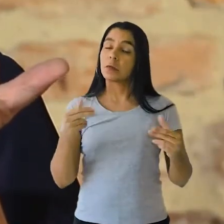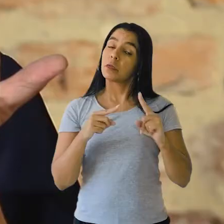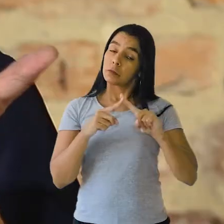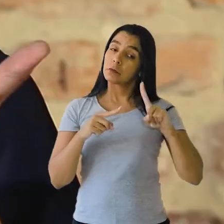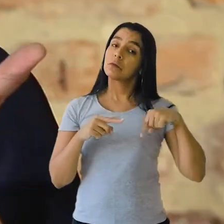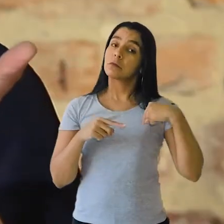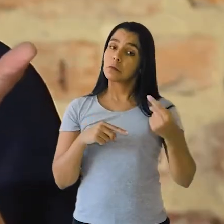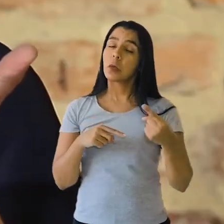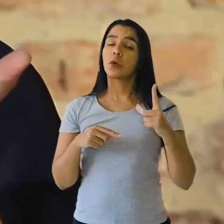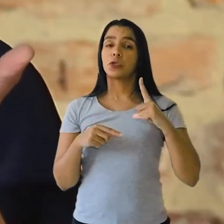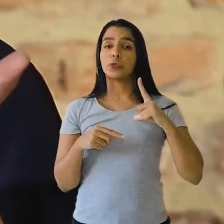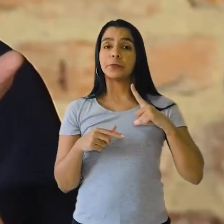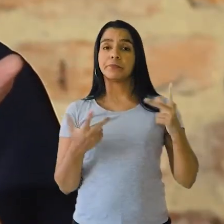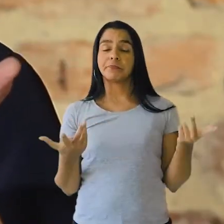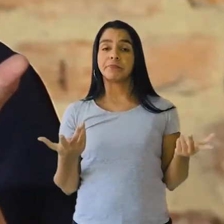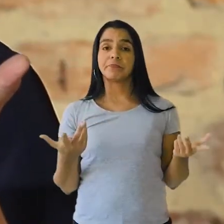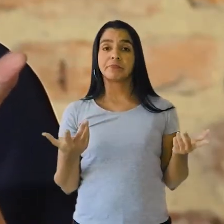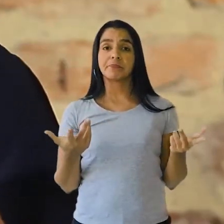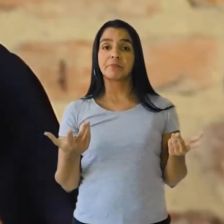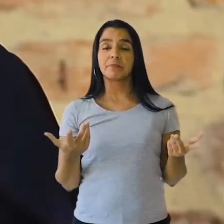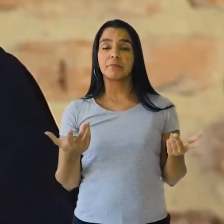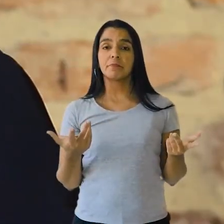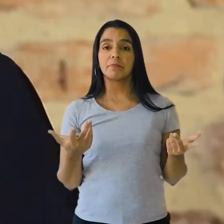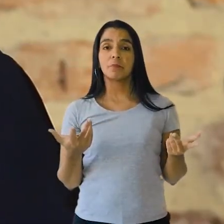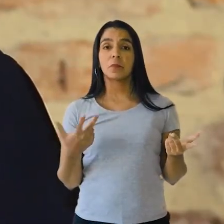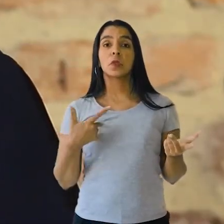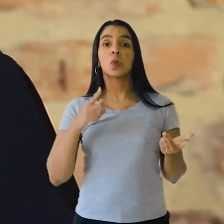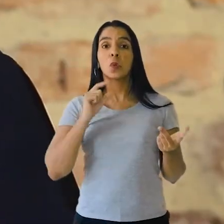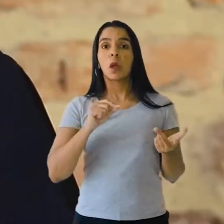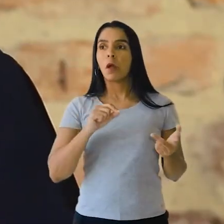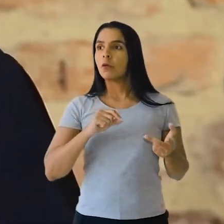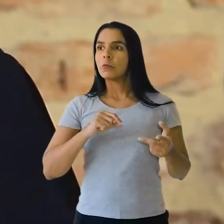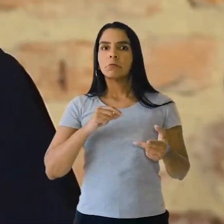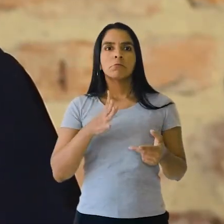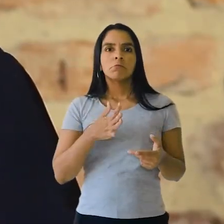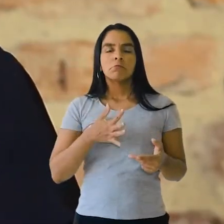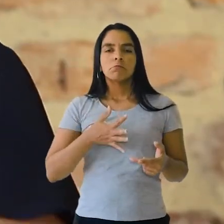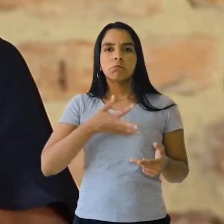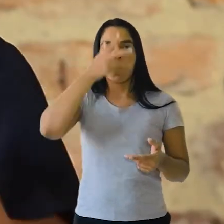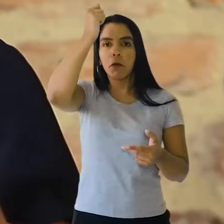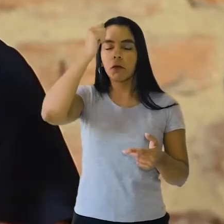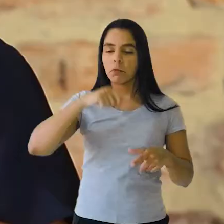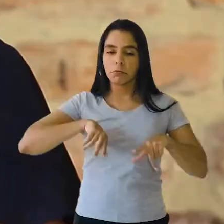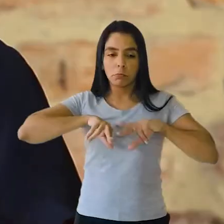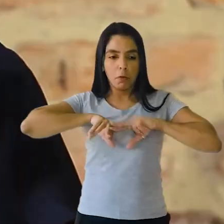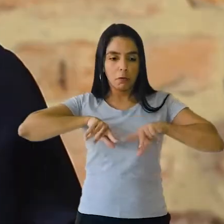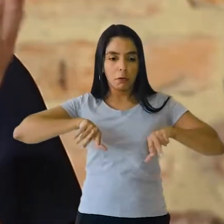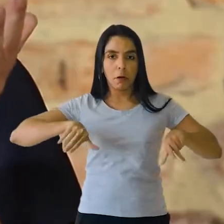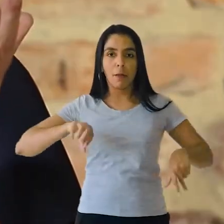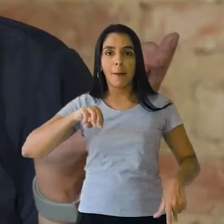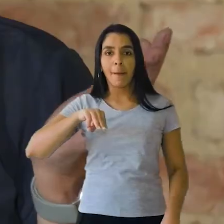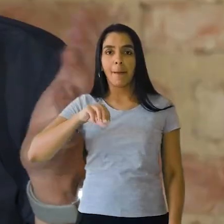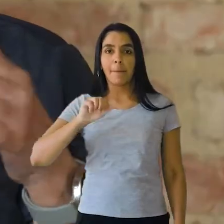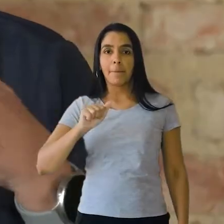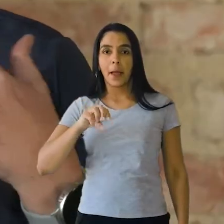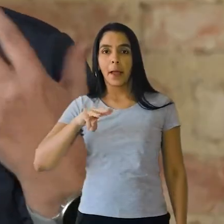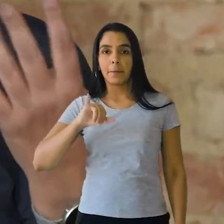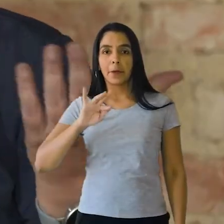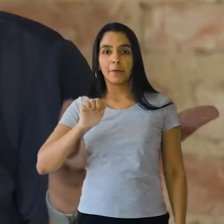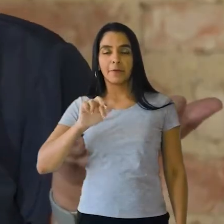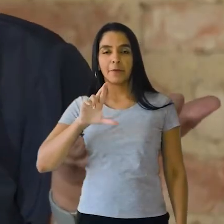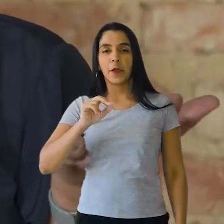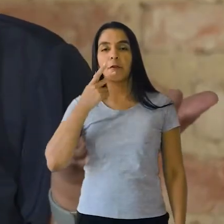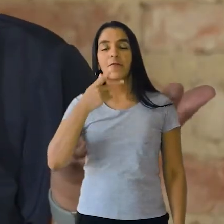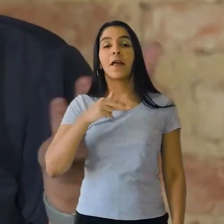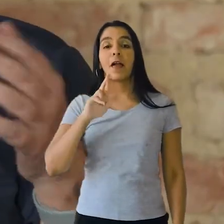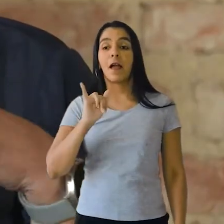muitas espécies, mas logo a seguir a gente tem uma abrupta diversificação